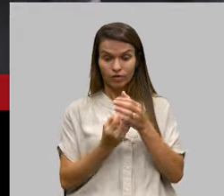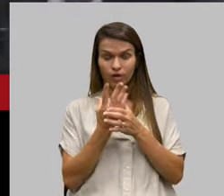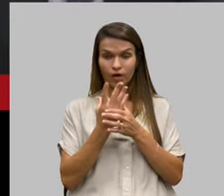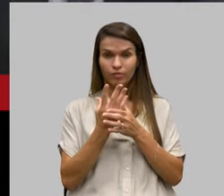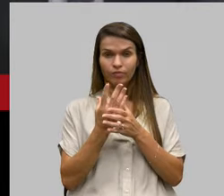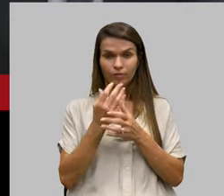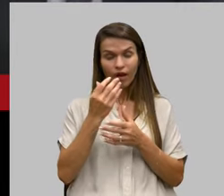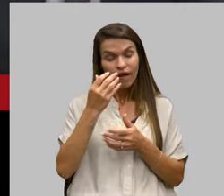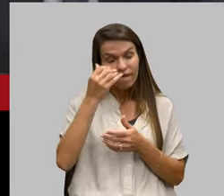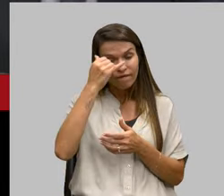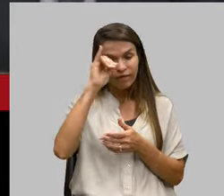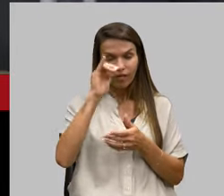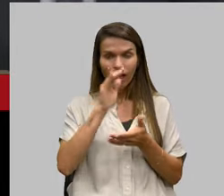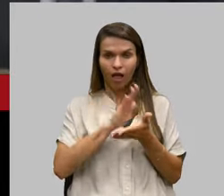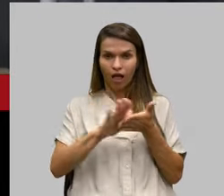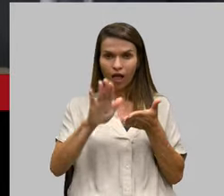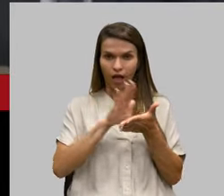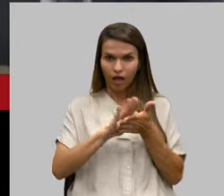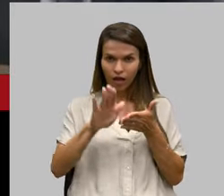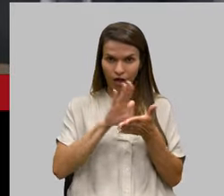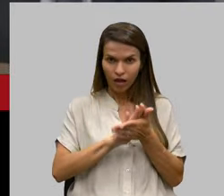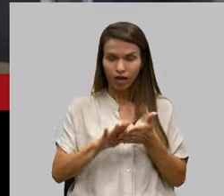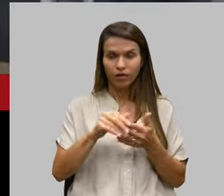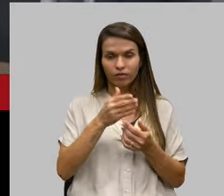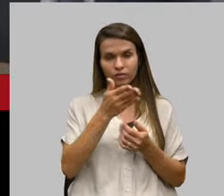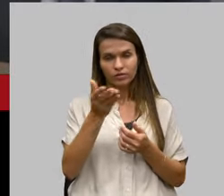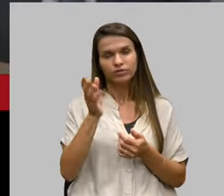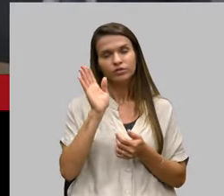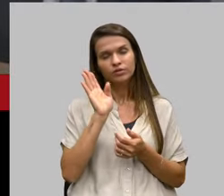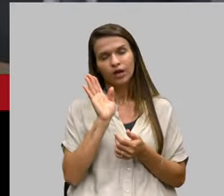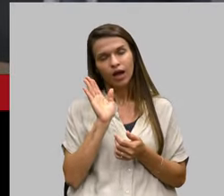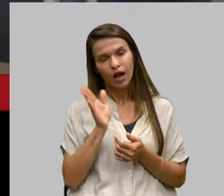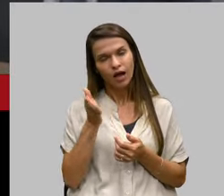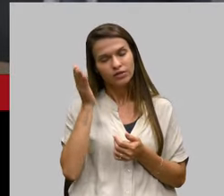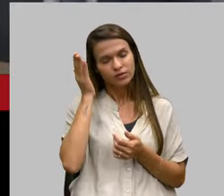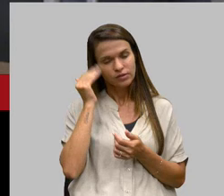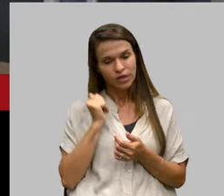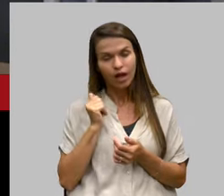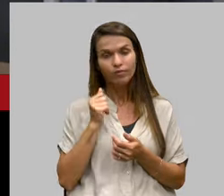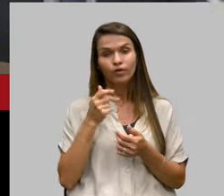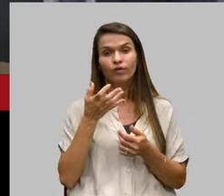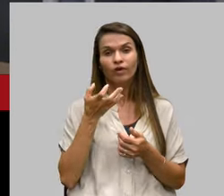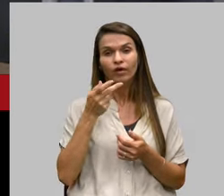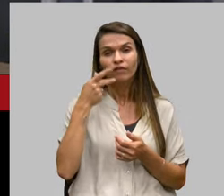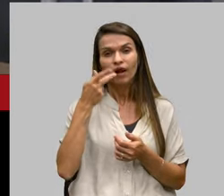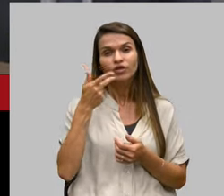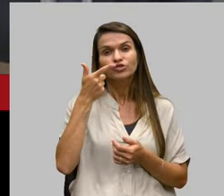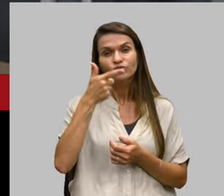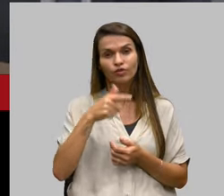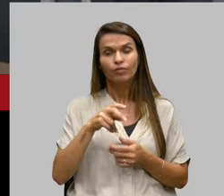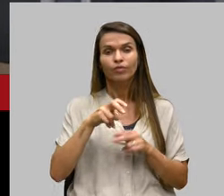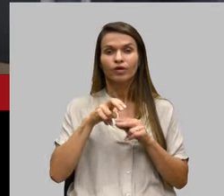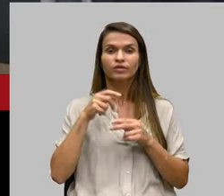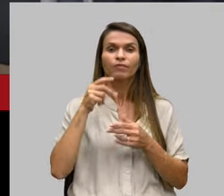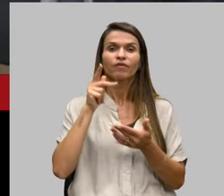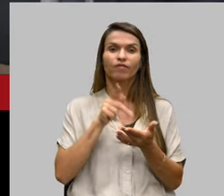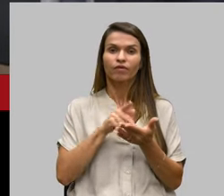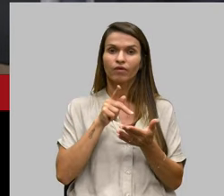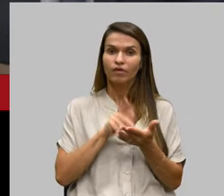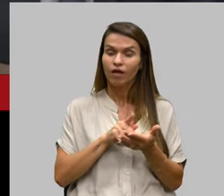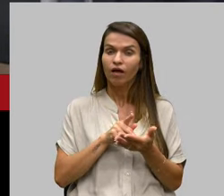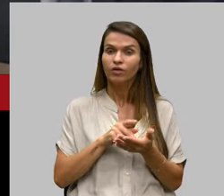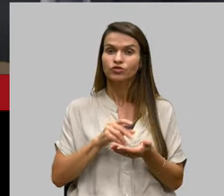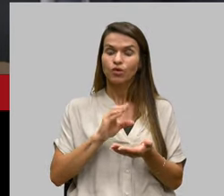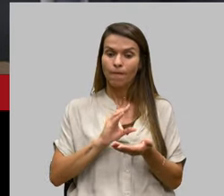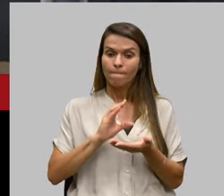isso mais de uma vez e eu quero repetir porque é uma verdade nem sempre o valor que deveria ter sido